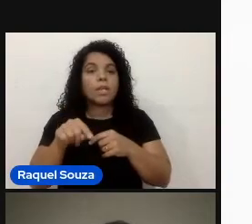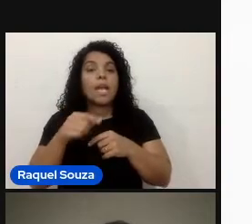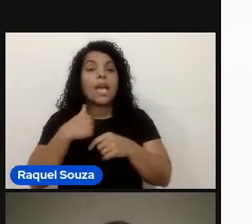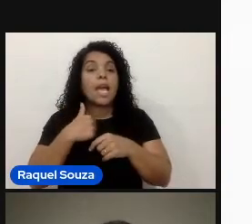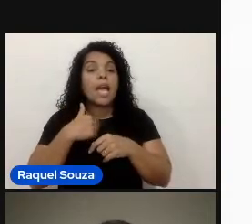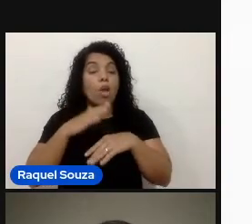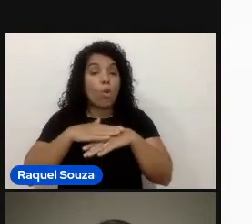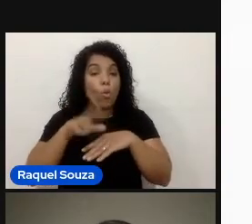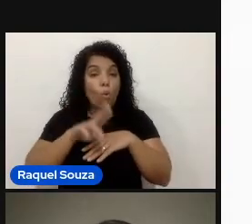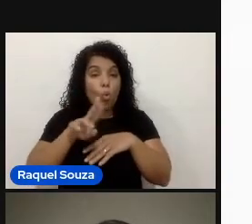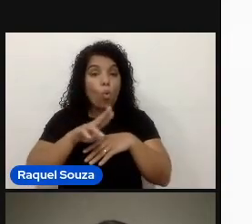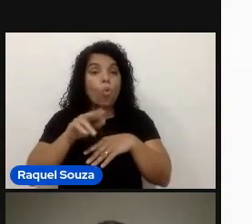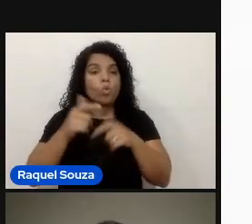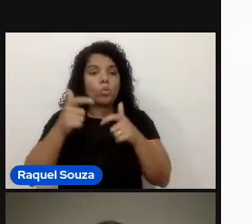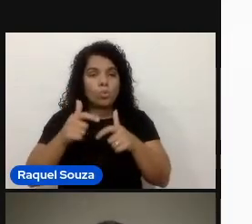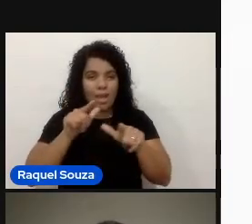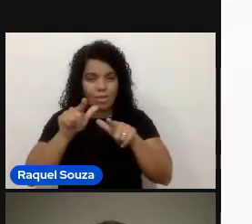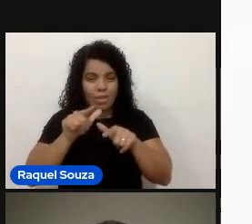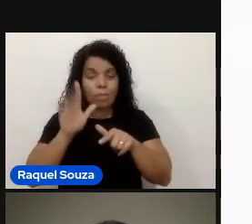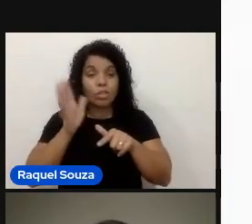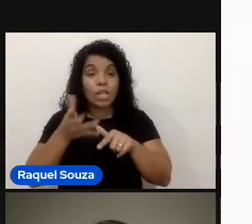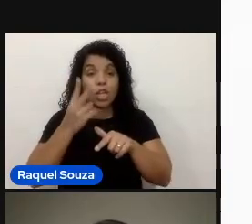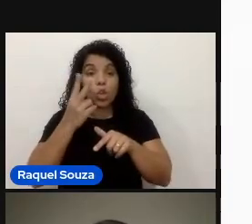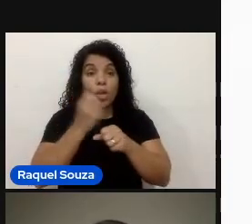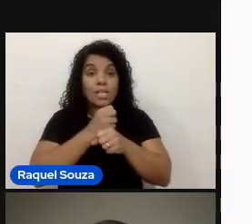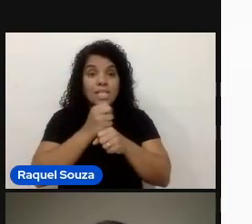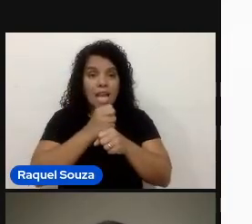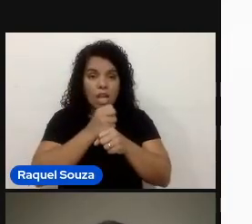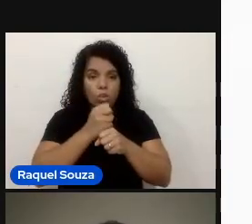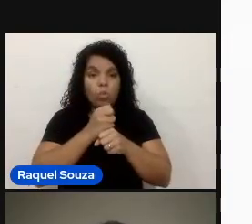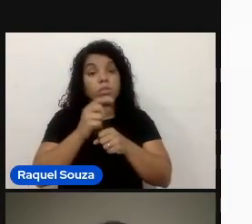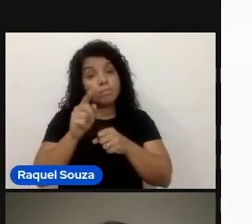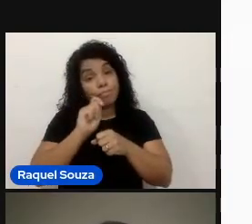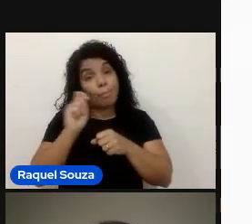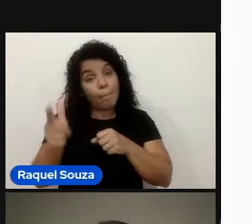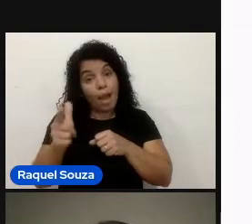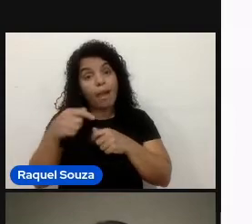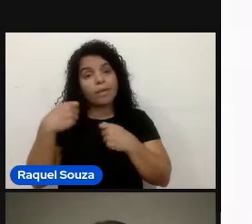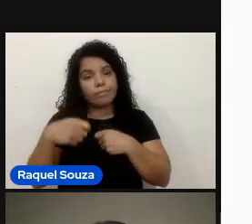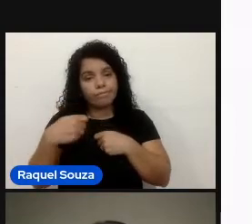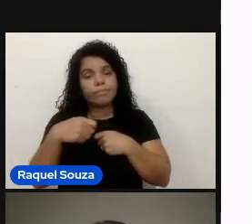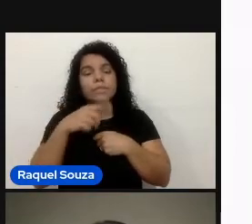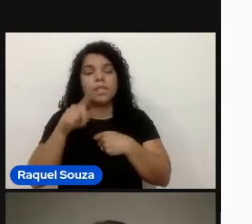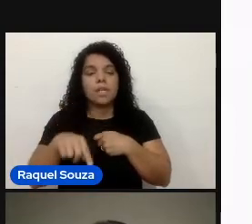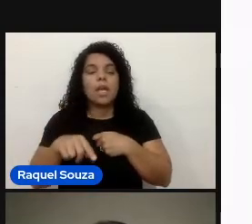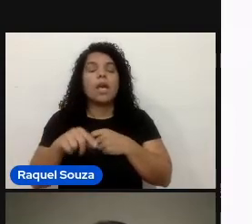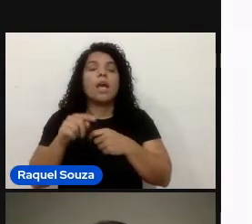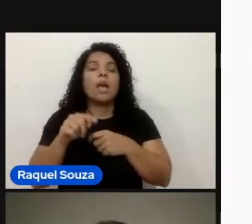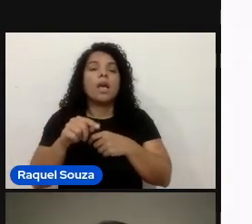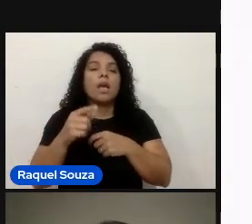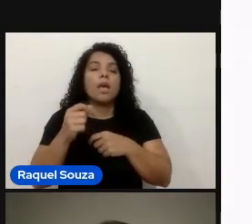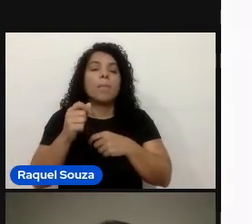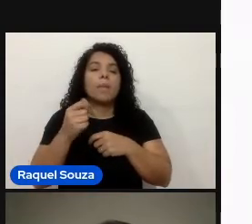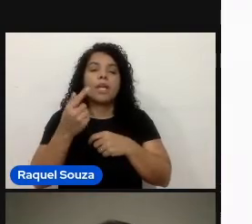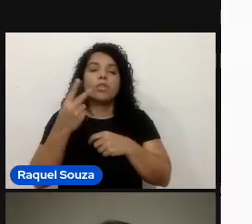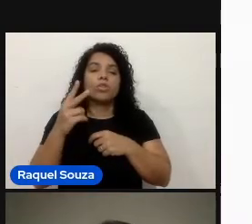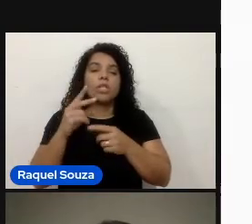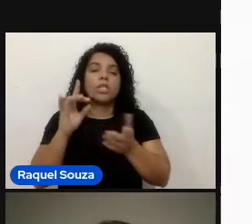há 2 anos. É um serviço pago, tá? Para uma empresa, o preço disso é